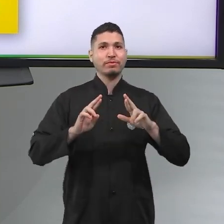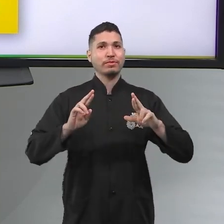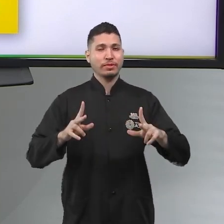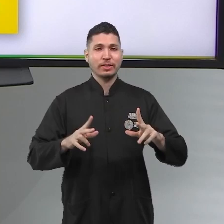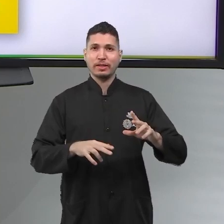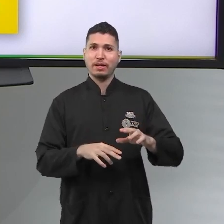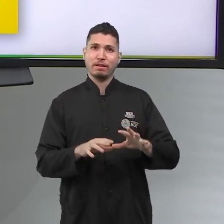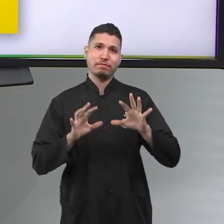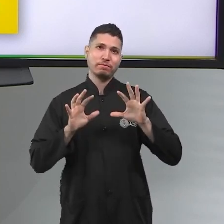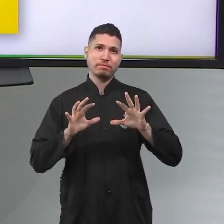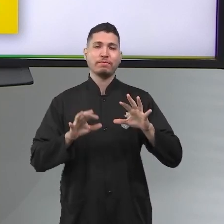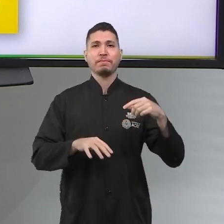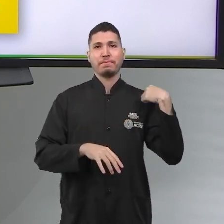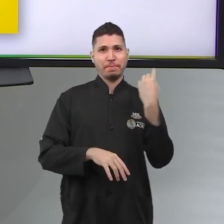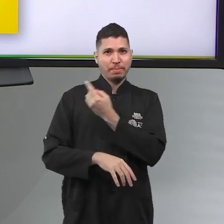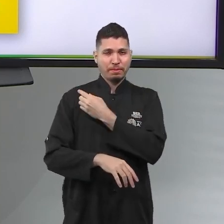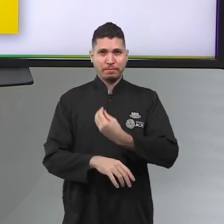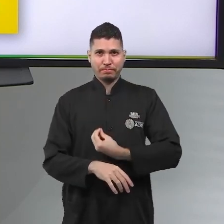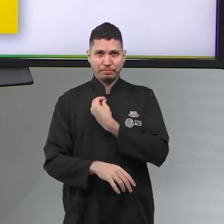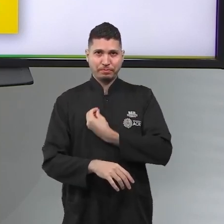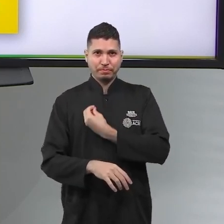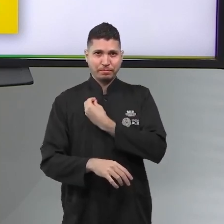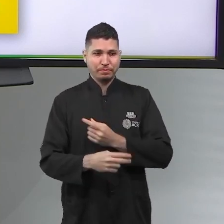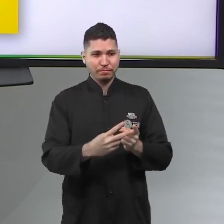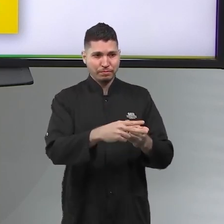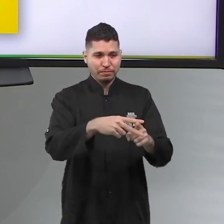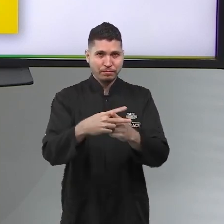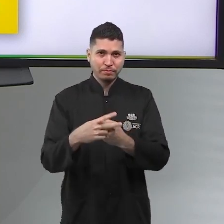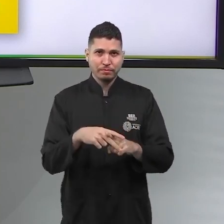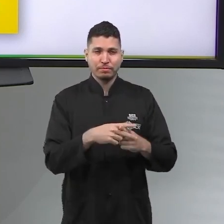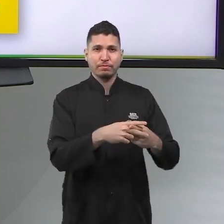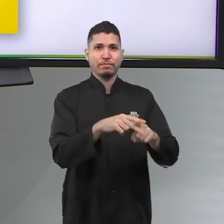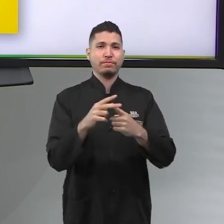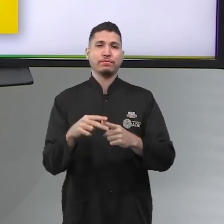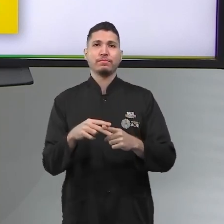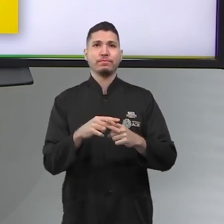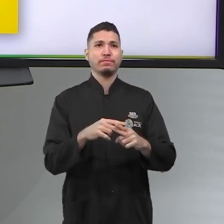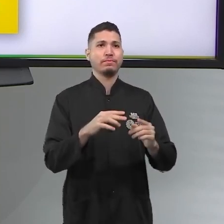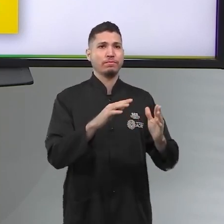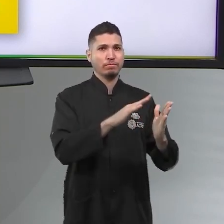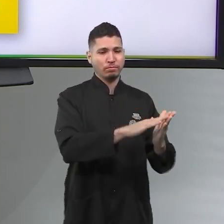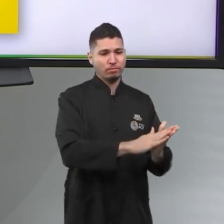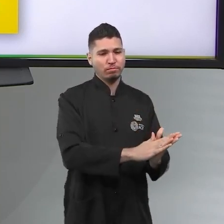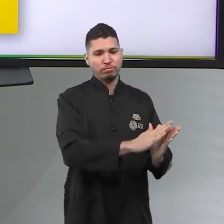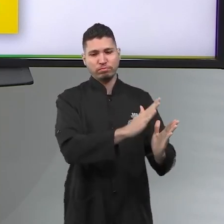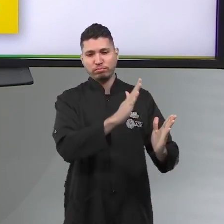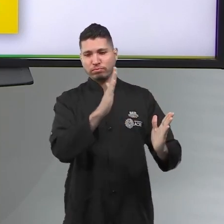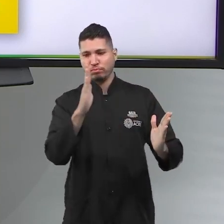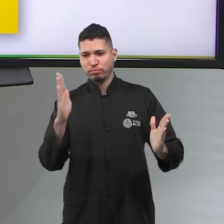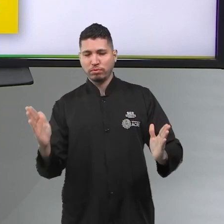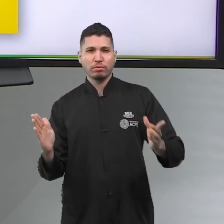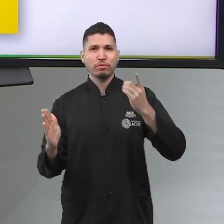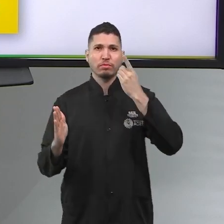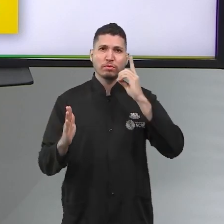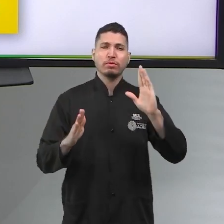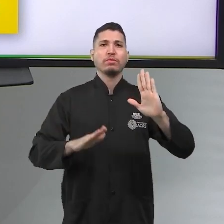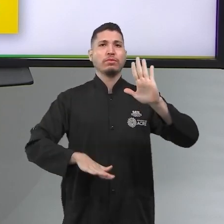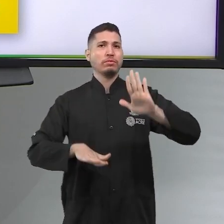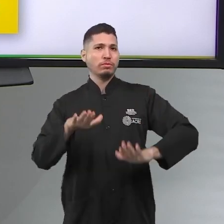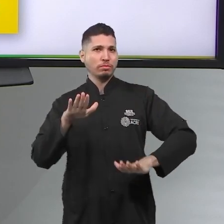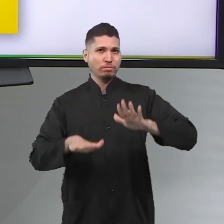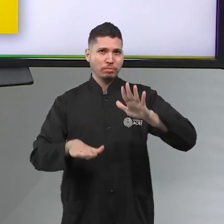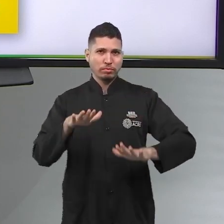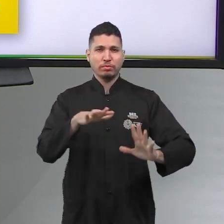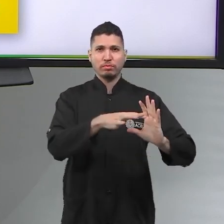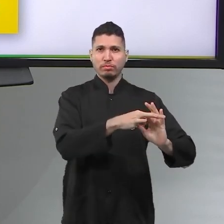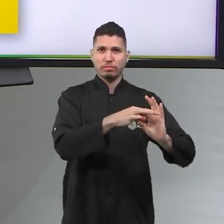nosso comportamento, ele vai se modificando ao longo do dia, em acordo com os ambientes, os contextos